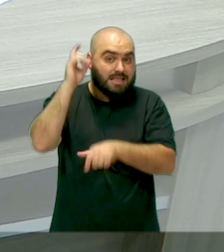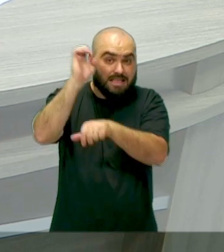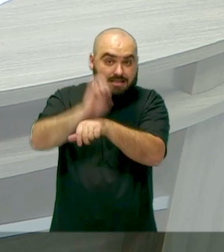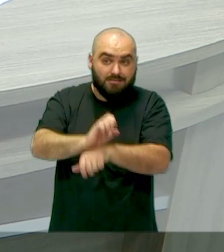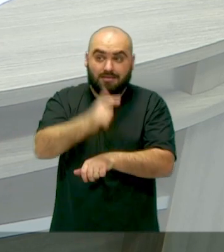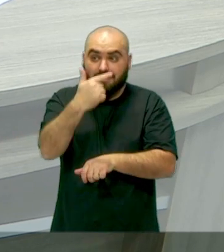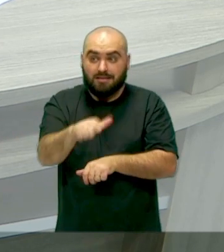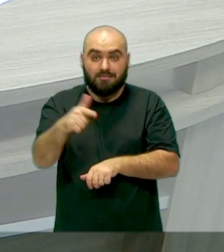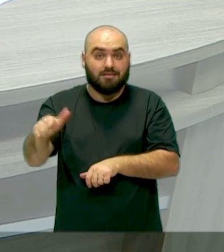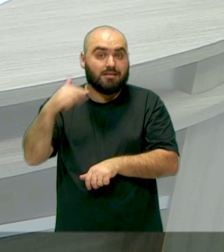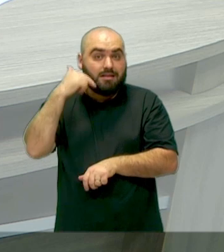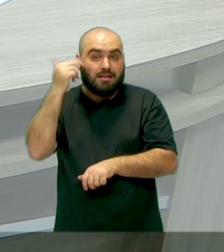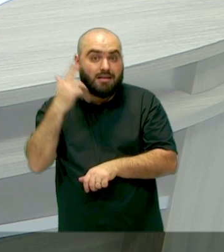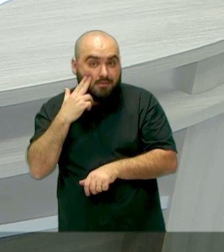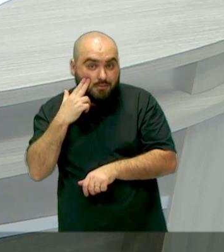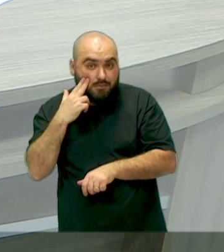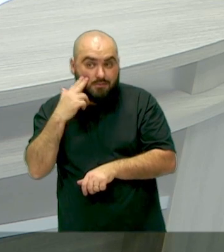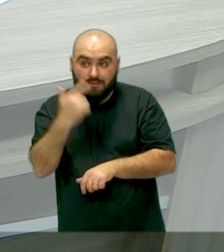temos voz.